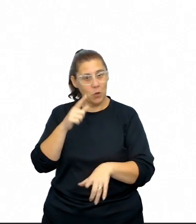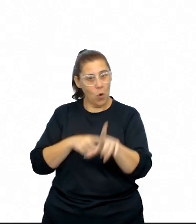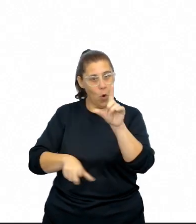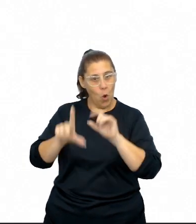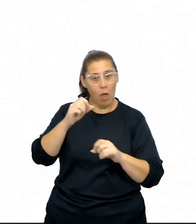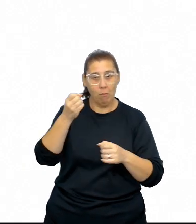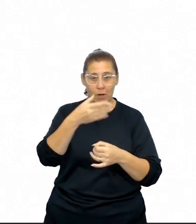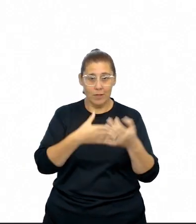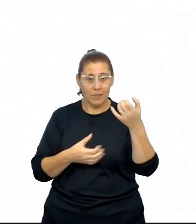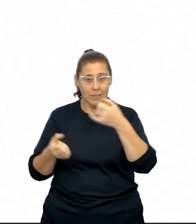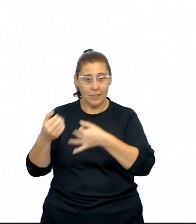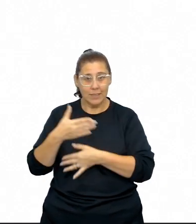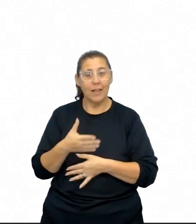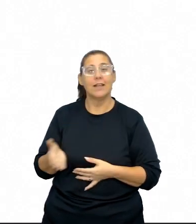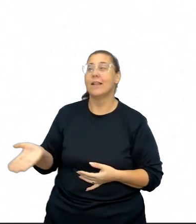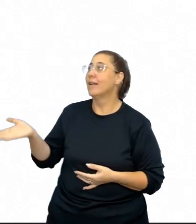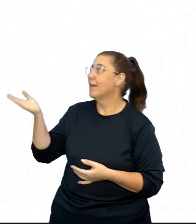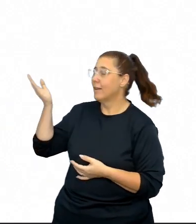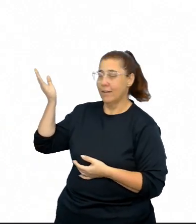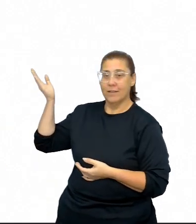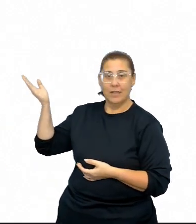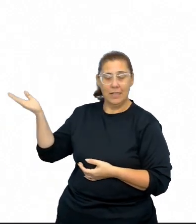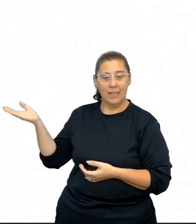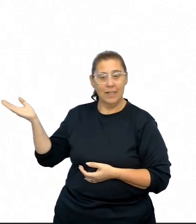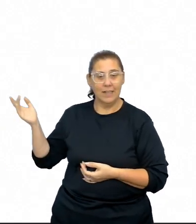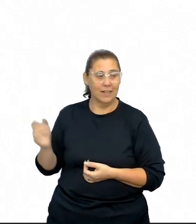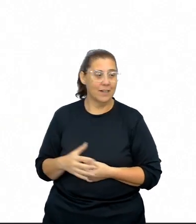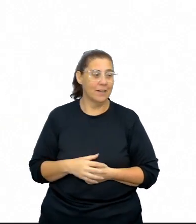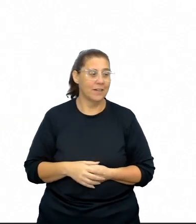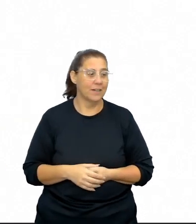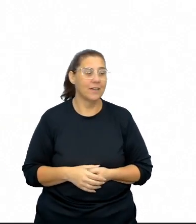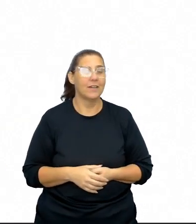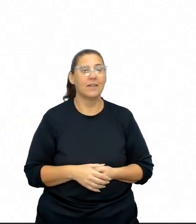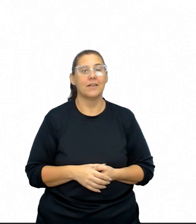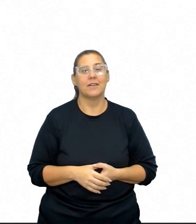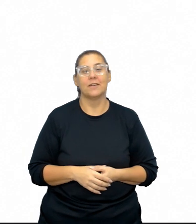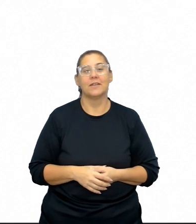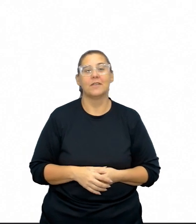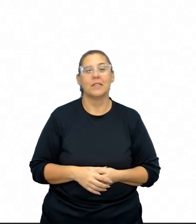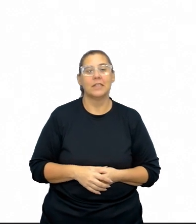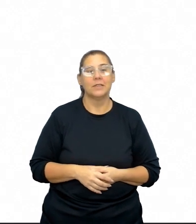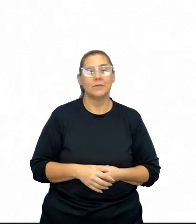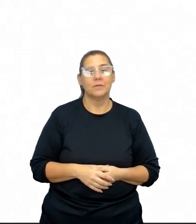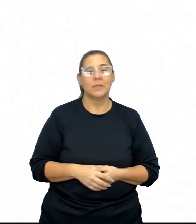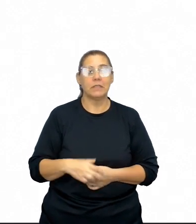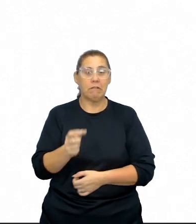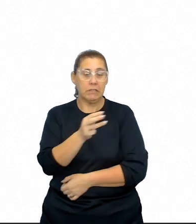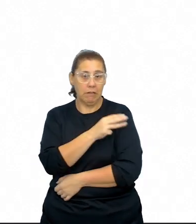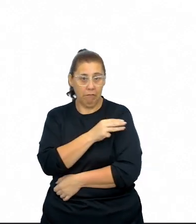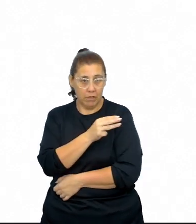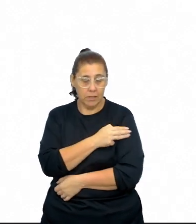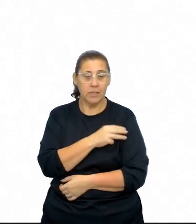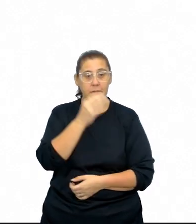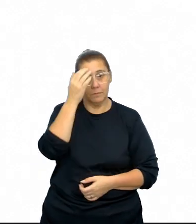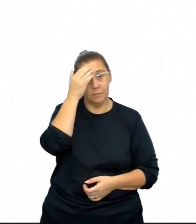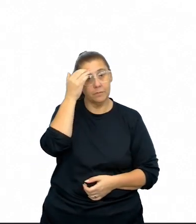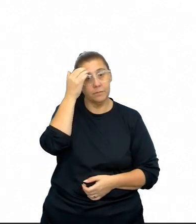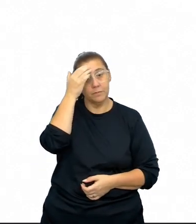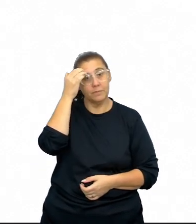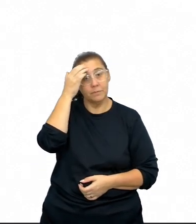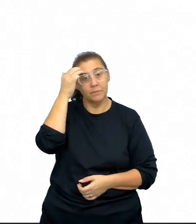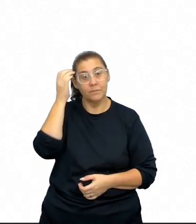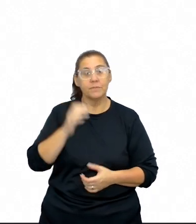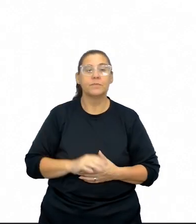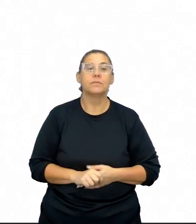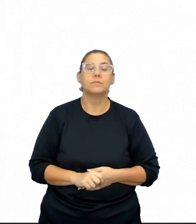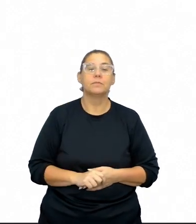nesse slide, as habilidades essenciais da terceira série, né, que serão abordadas nas atividades previstas.